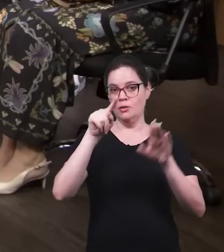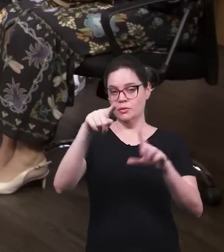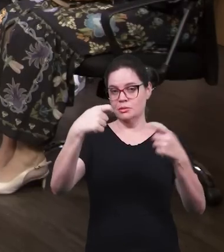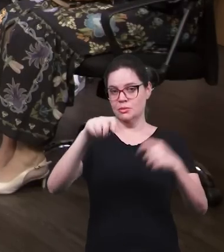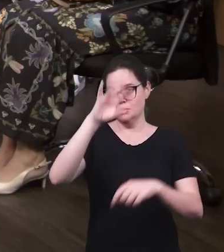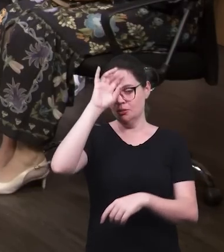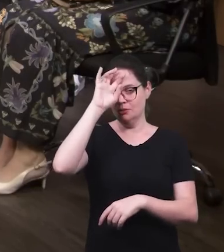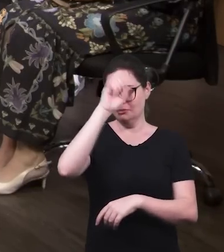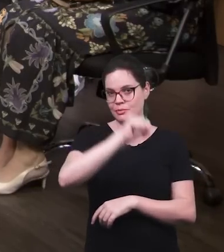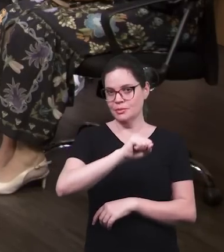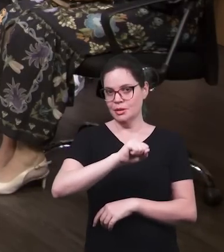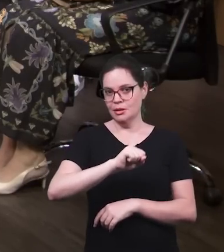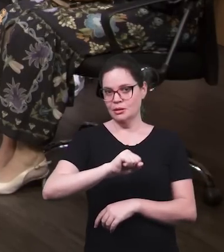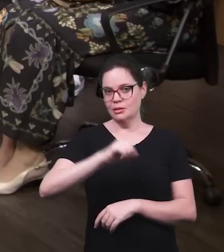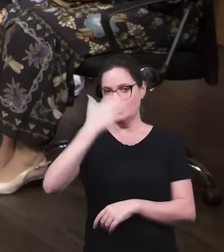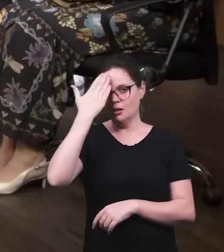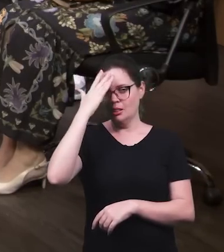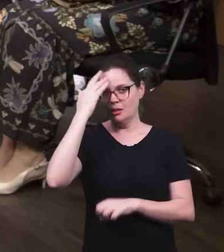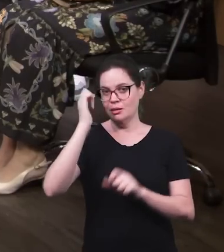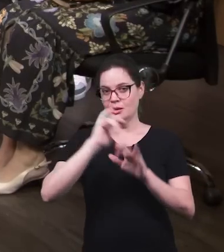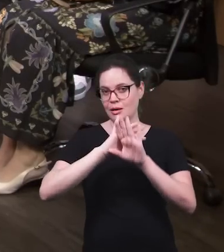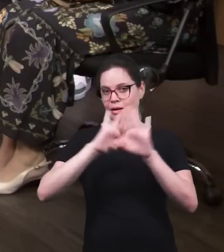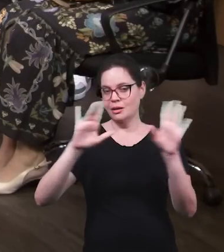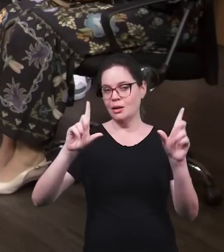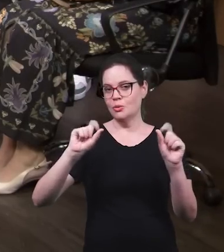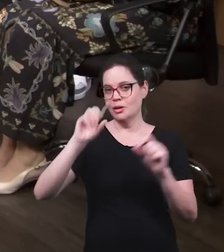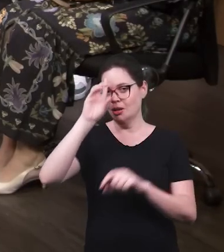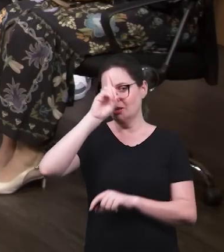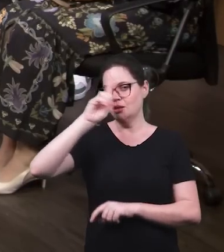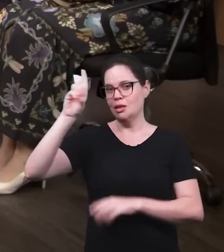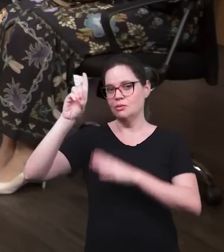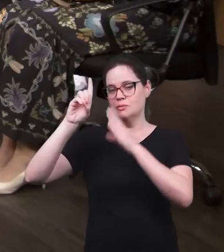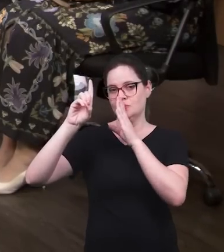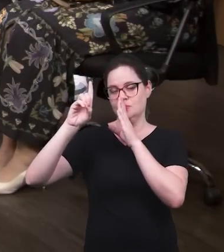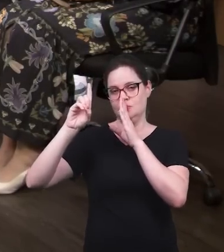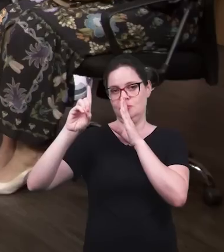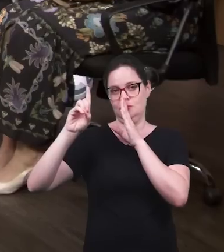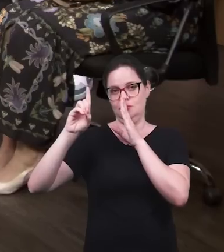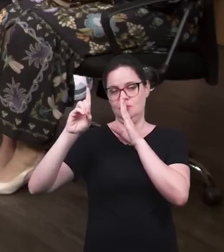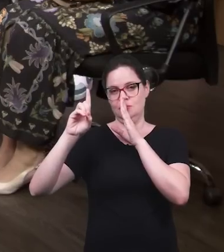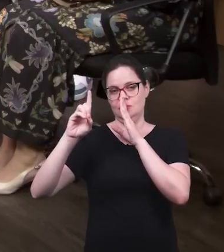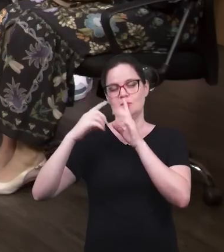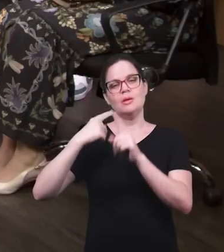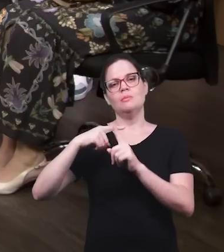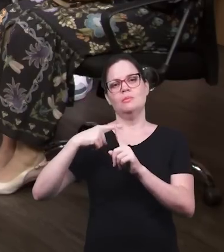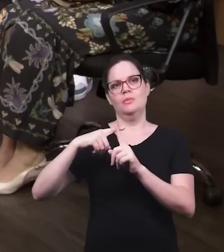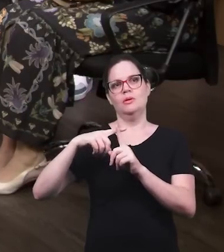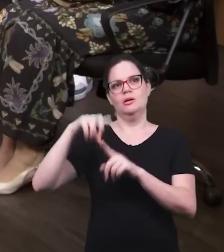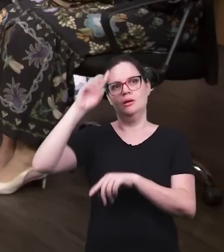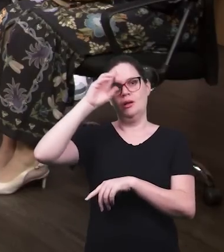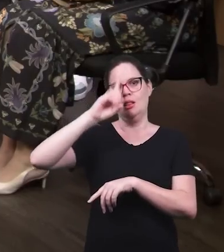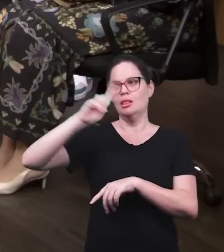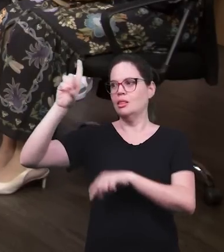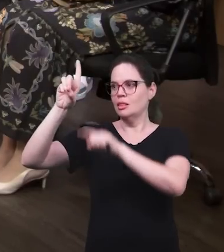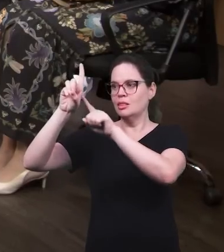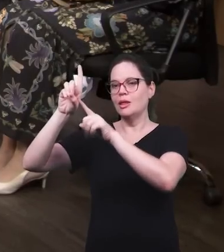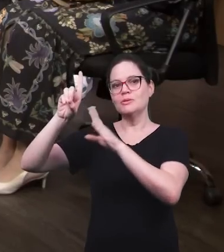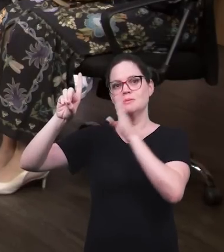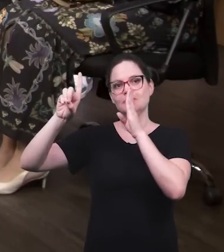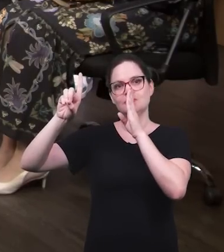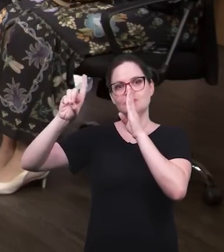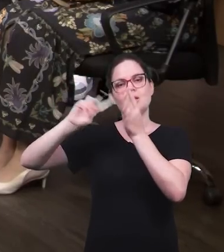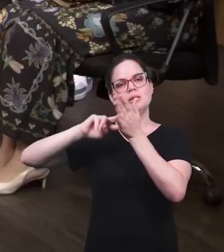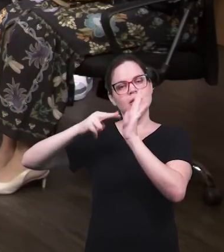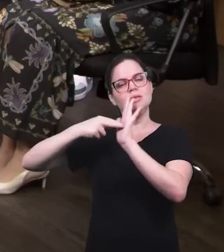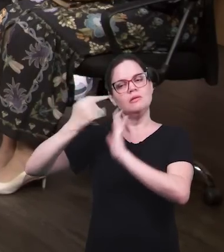é você aprender a discernir o silêncio de Deus. Porque Deus, até quando faz